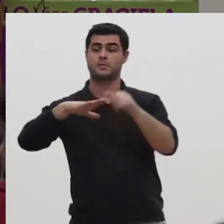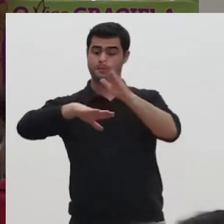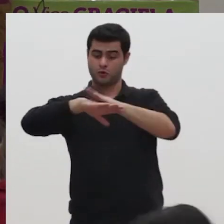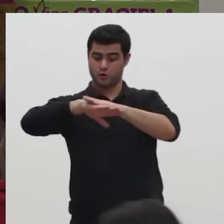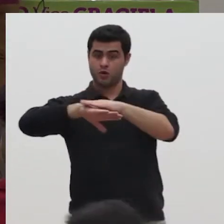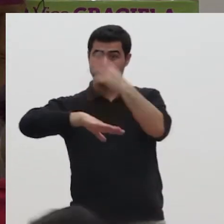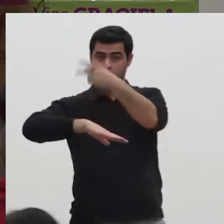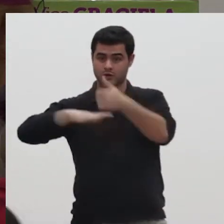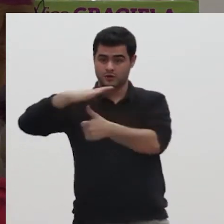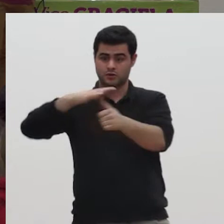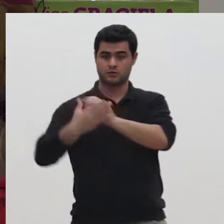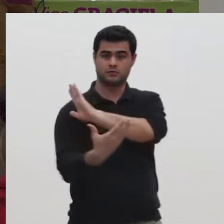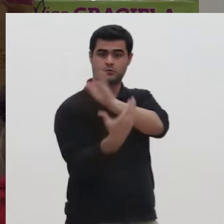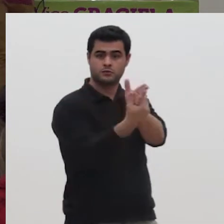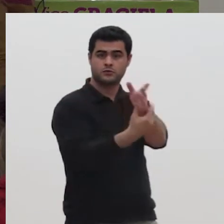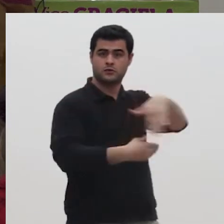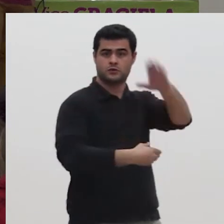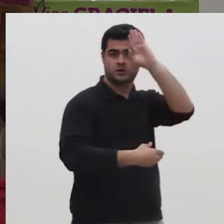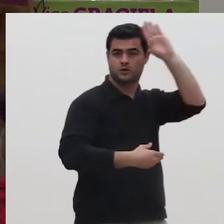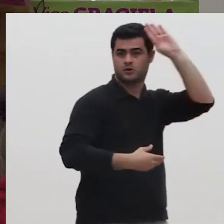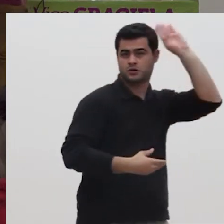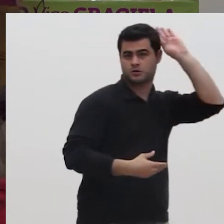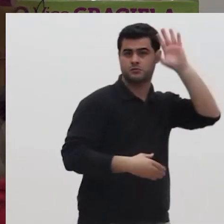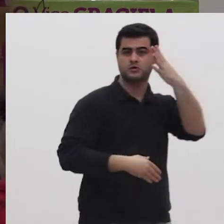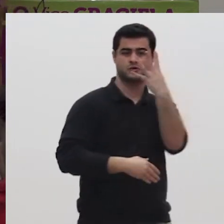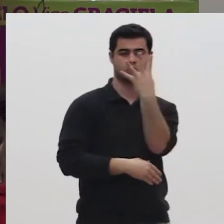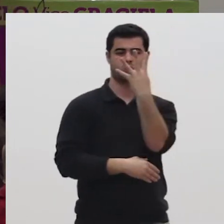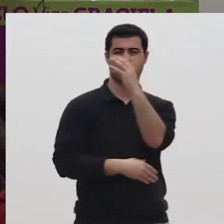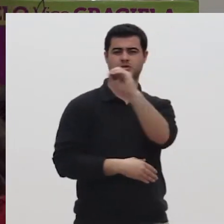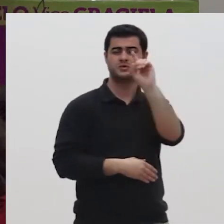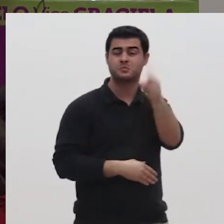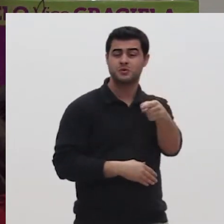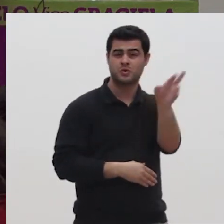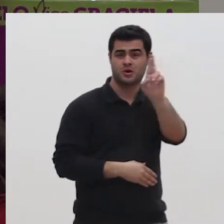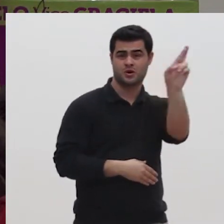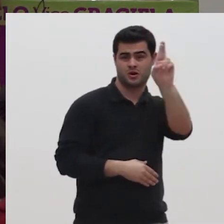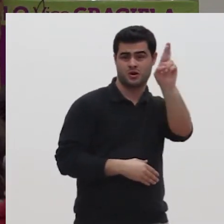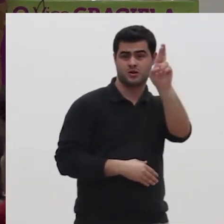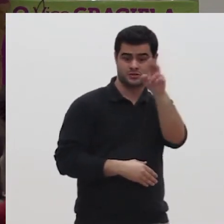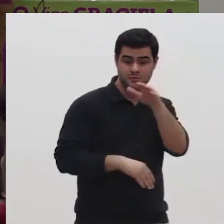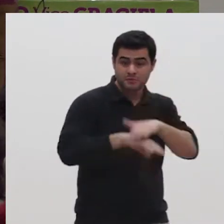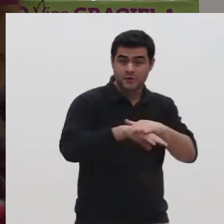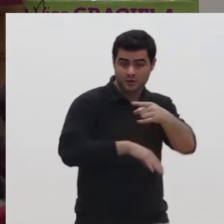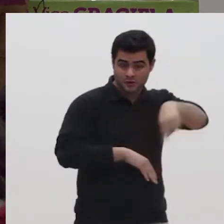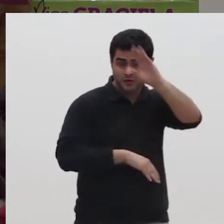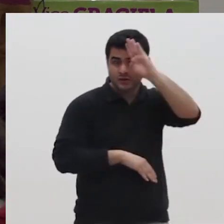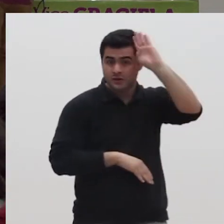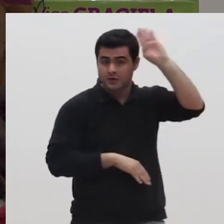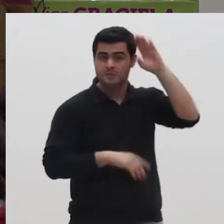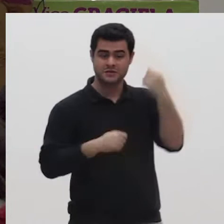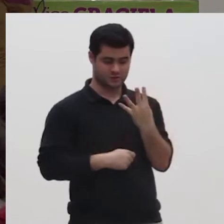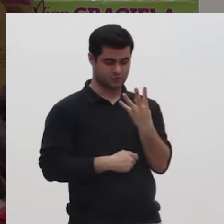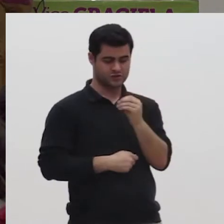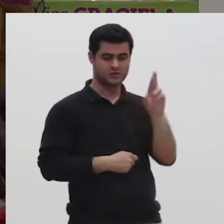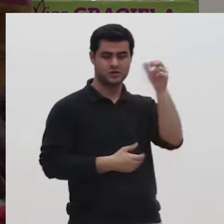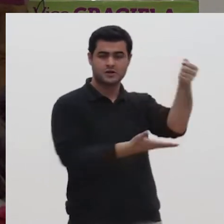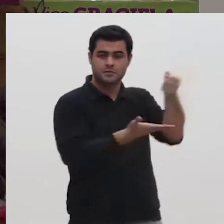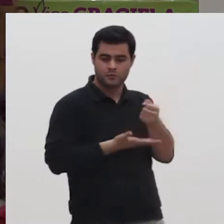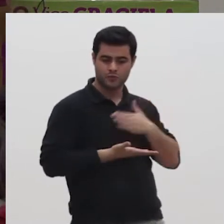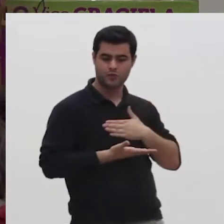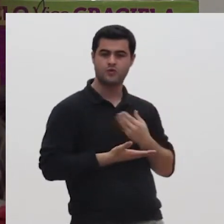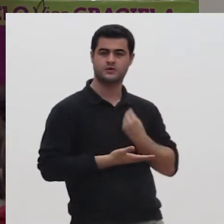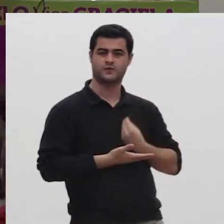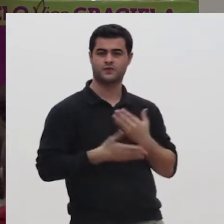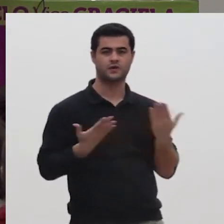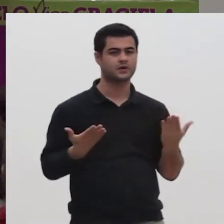os estudantes em R$400 mil, mais de R$400 mil. Estudantes esses que dependem de R$400 de uma bolsa da universidade,